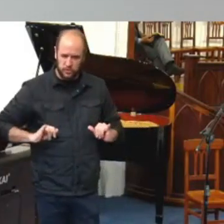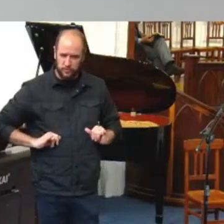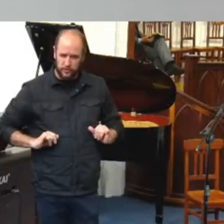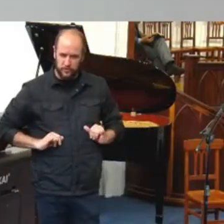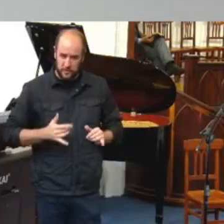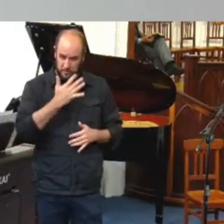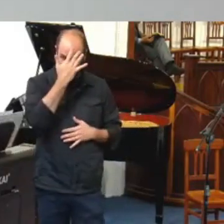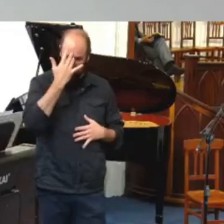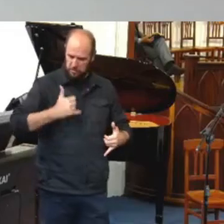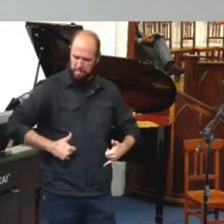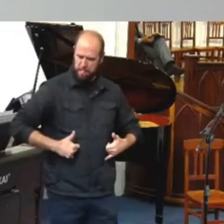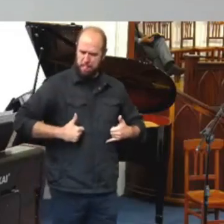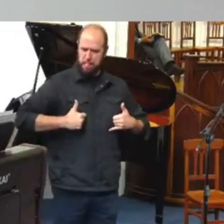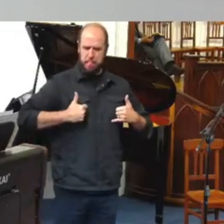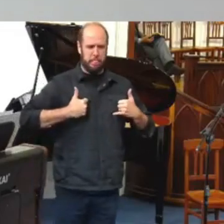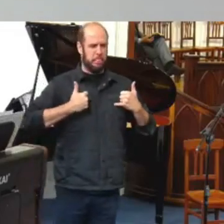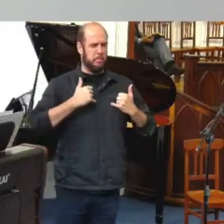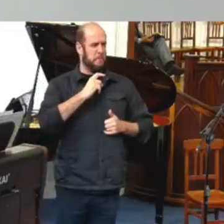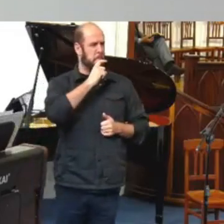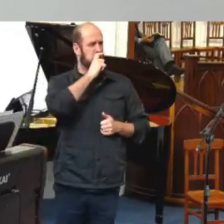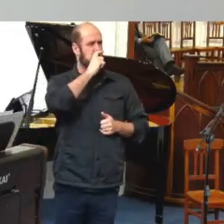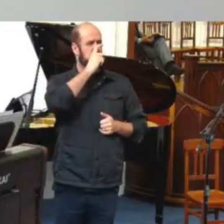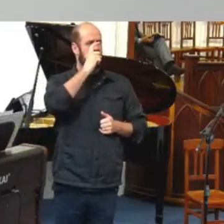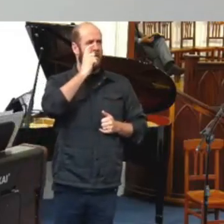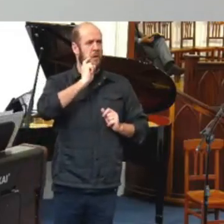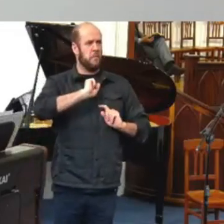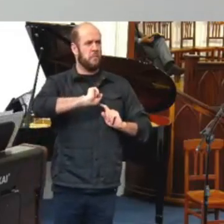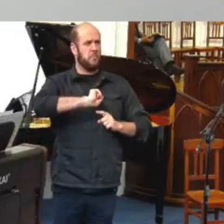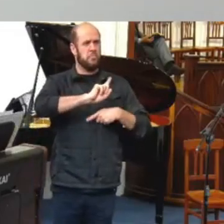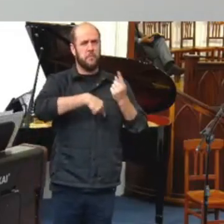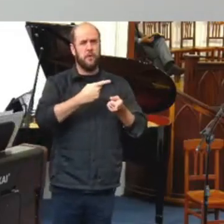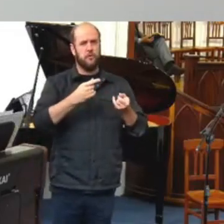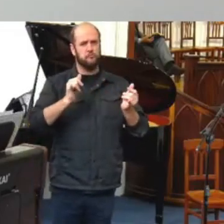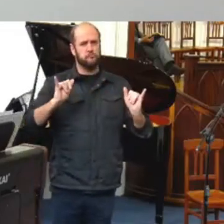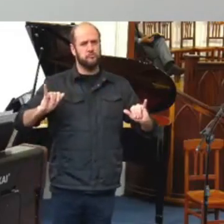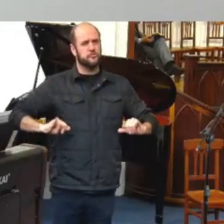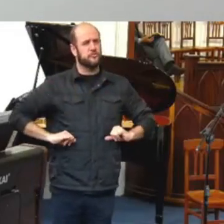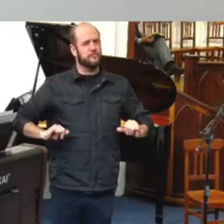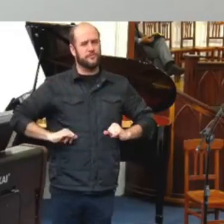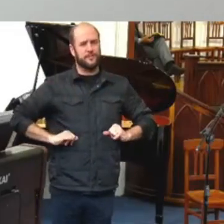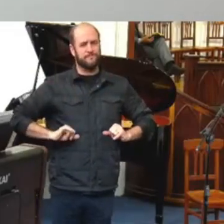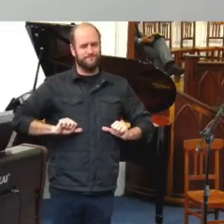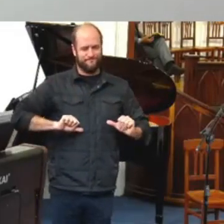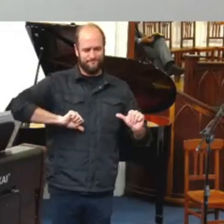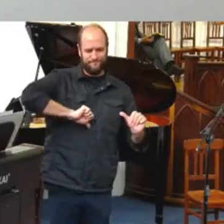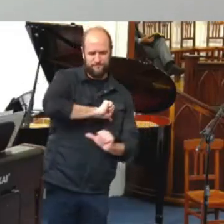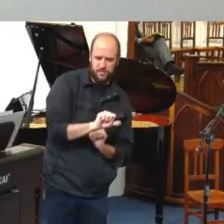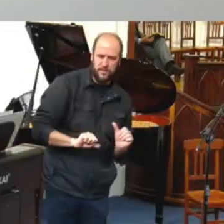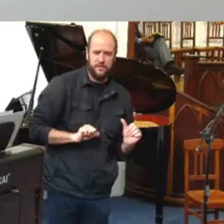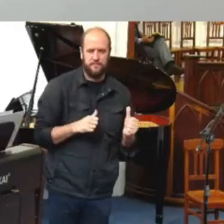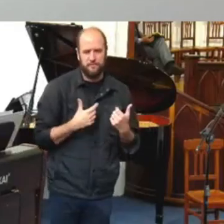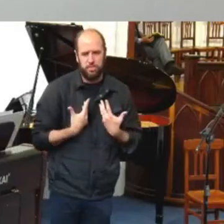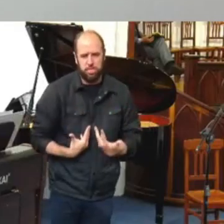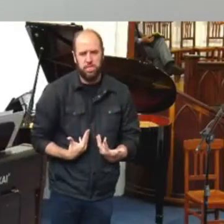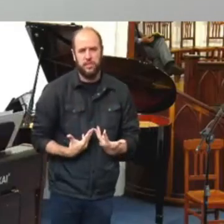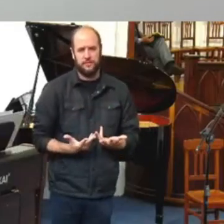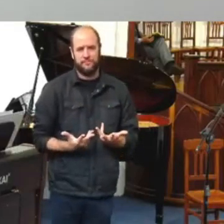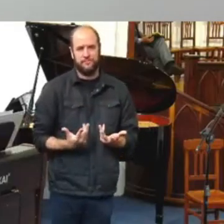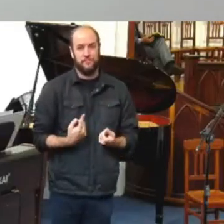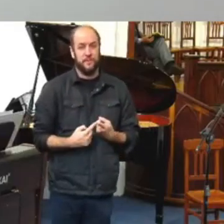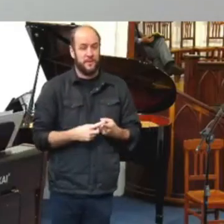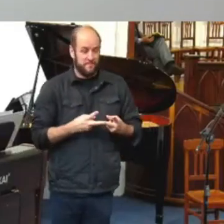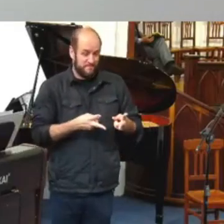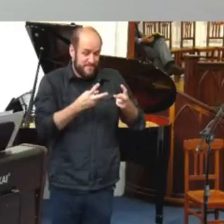são autossuficientes, porque é ali que eles vão ser deparados com a realidade que eles não têm